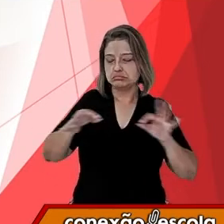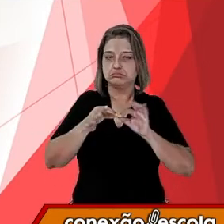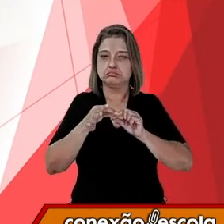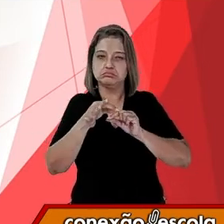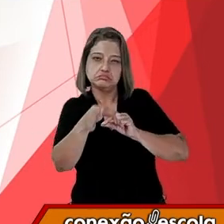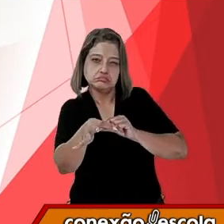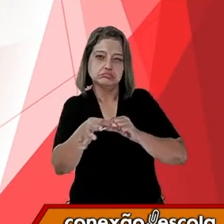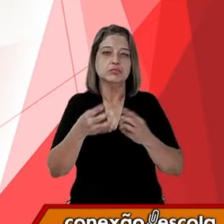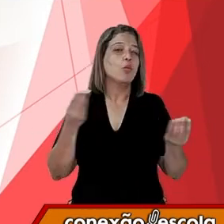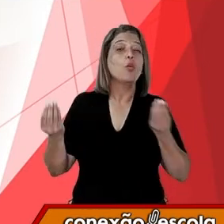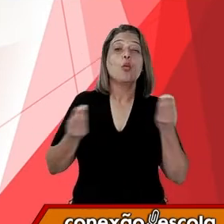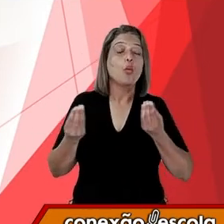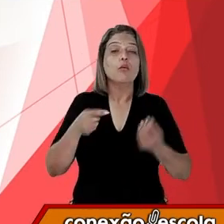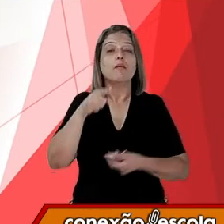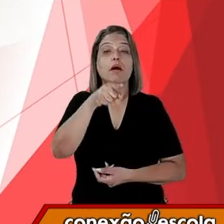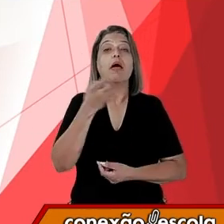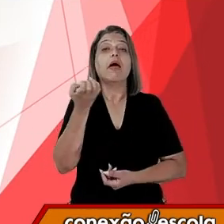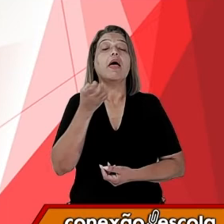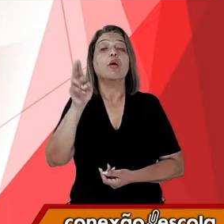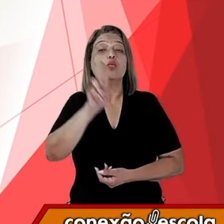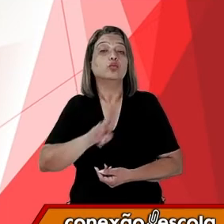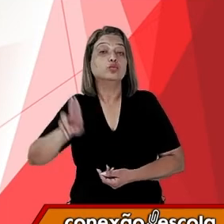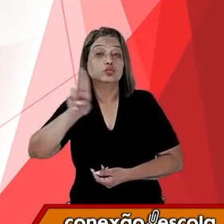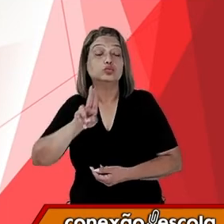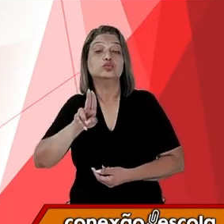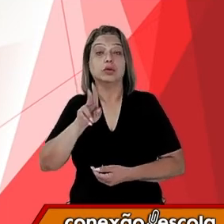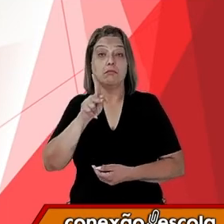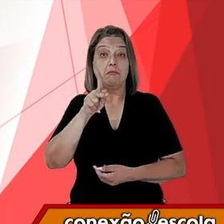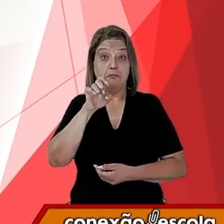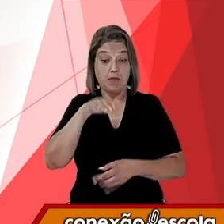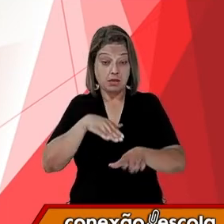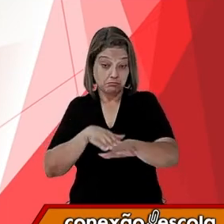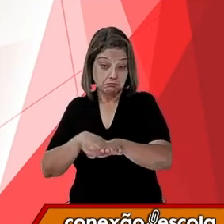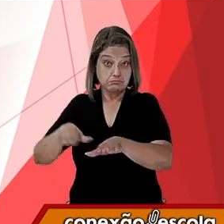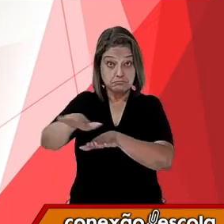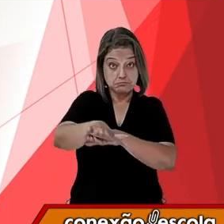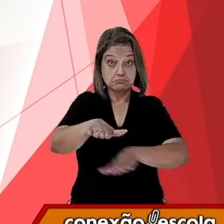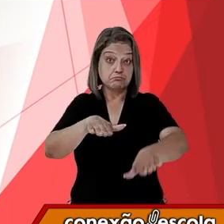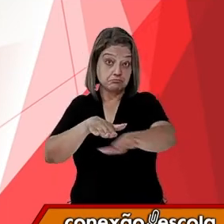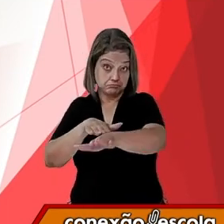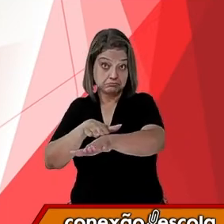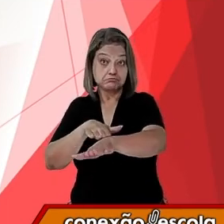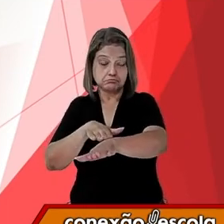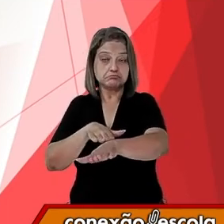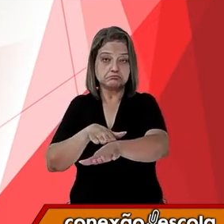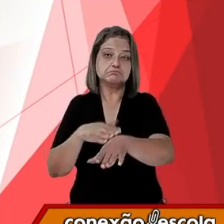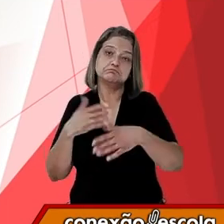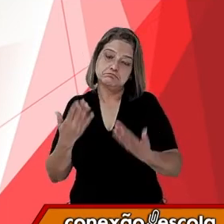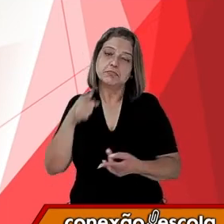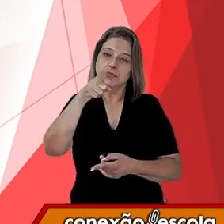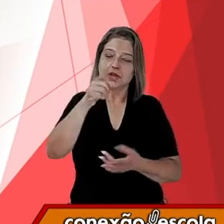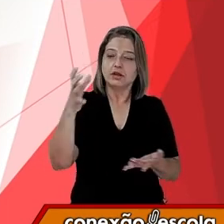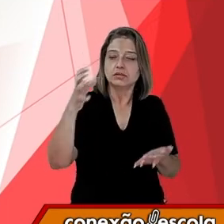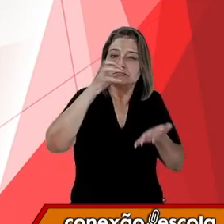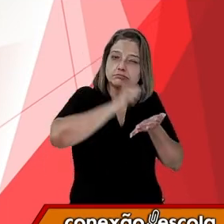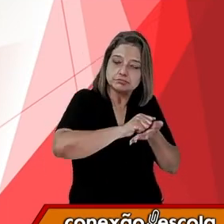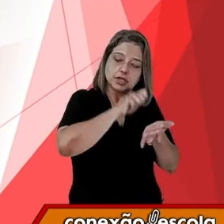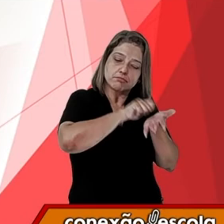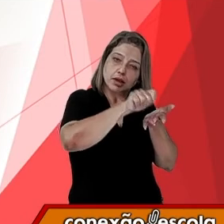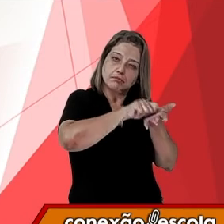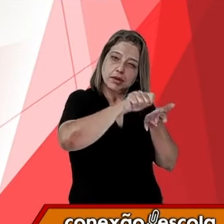escolhe, utilizando para tanto o seu passo como unidade de medida. E aí você anote